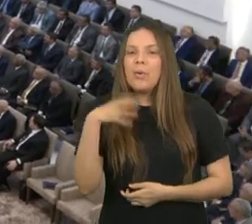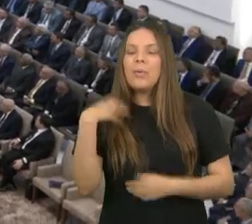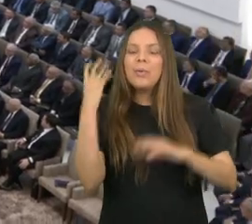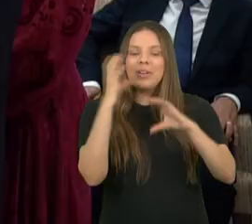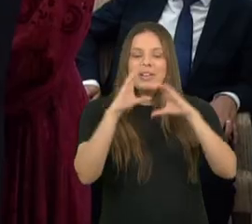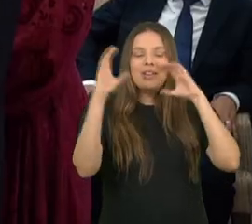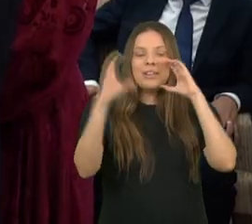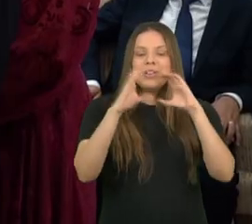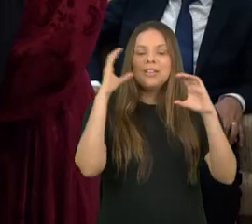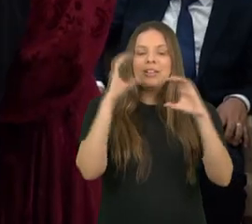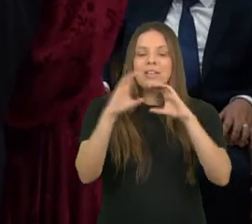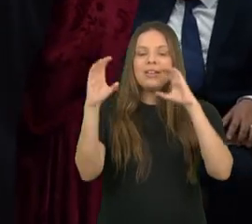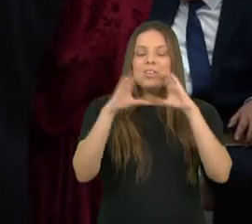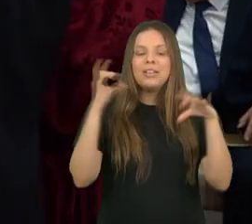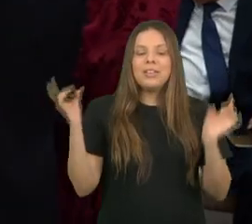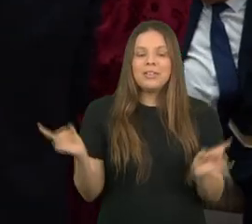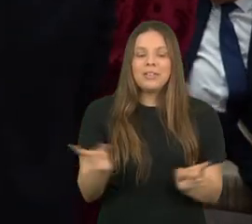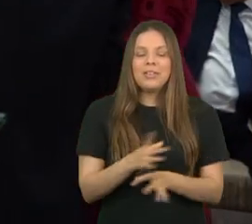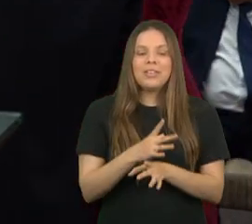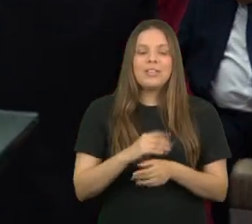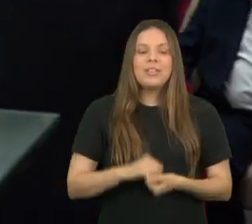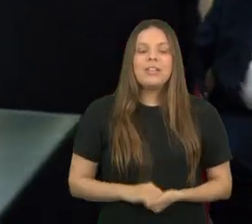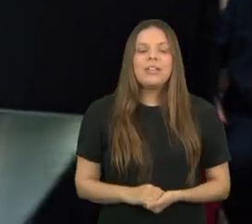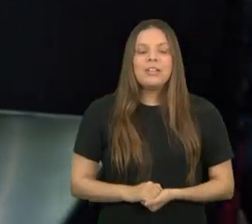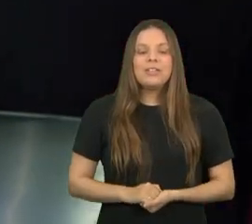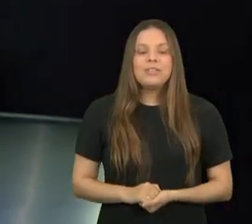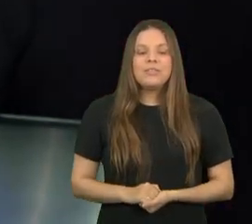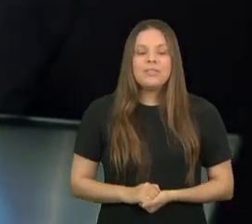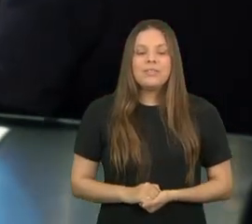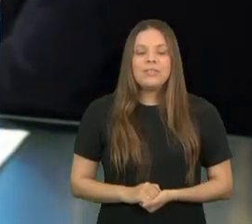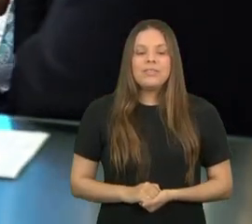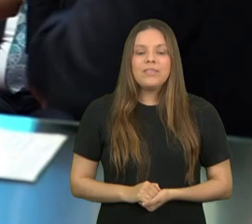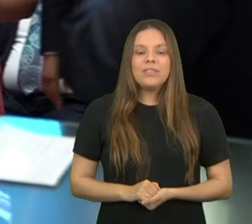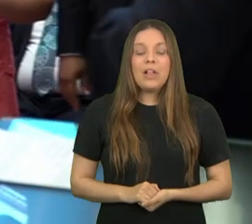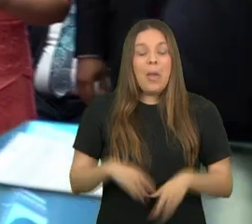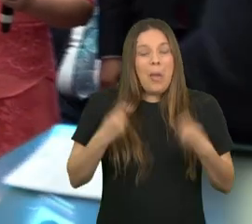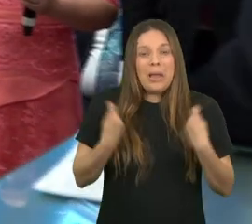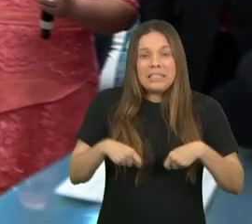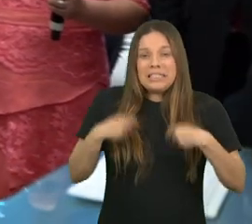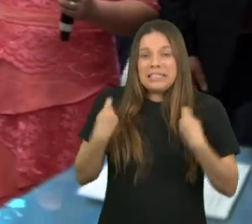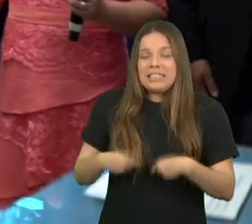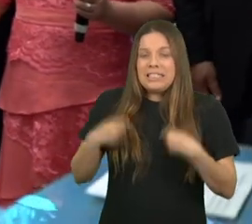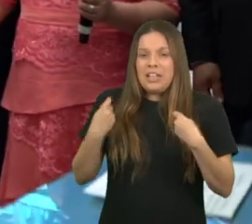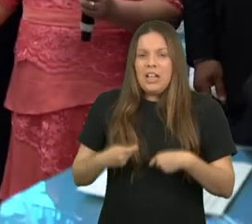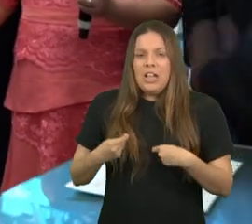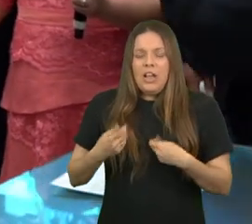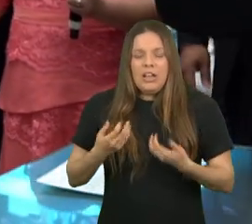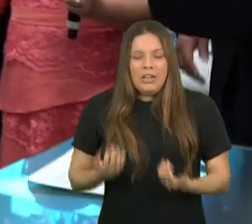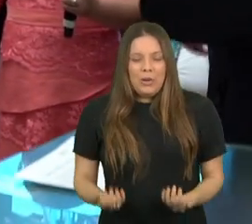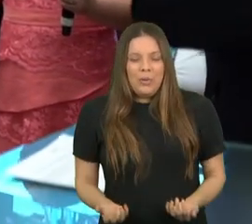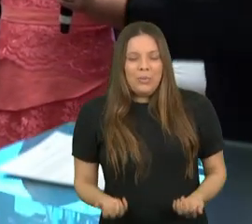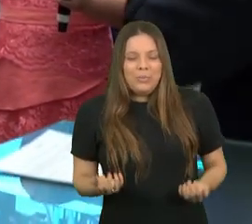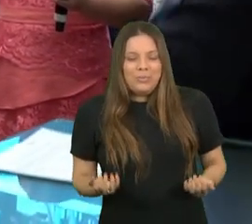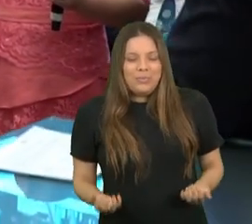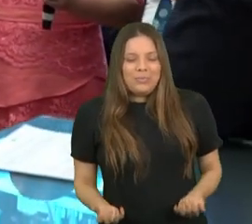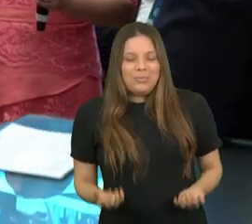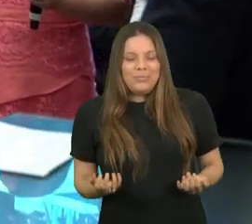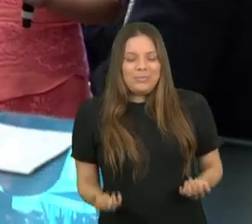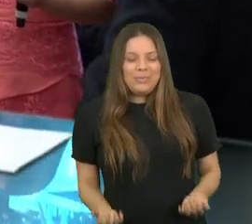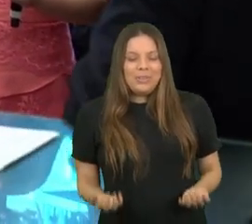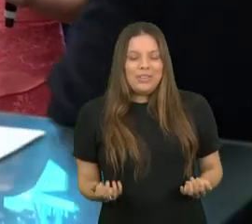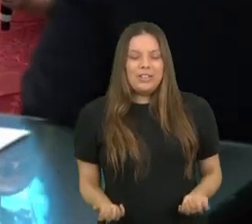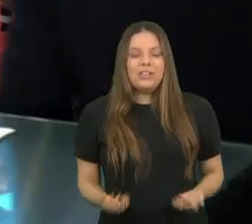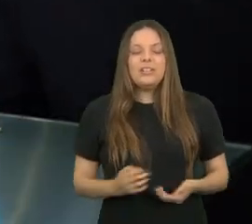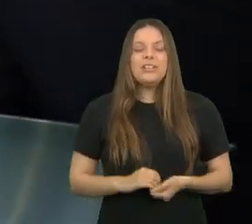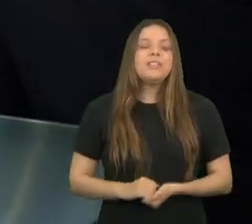homenagem, né? Tá pesado? É o memorial, vocês têm que sentir o peso, são os netos. Amém? Não sei quem